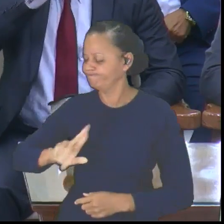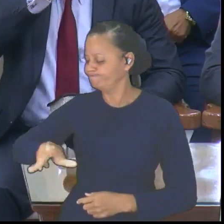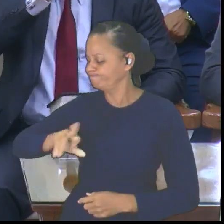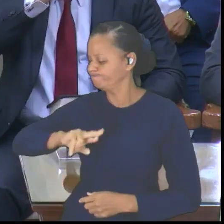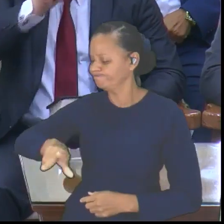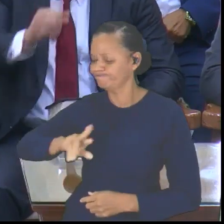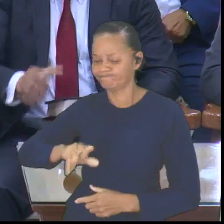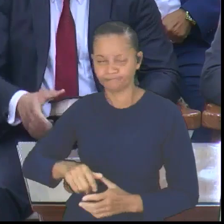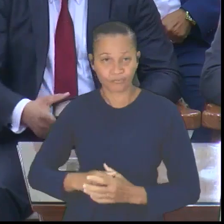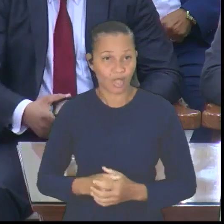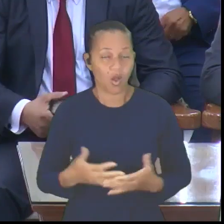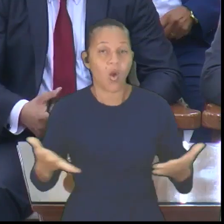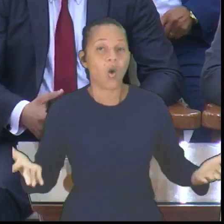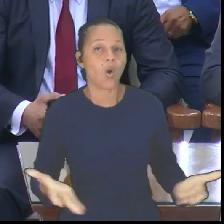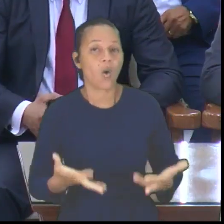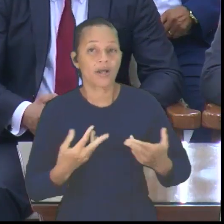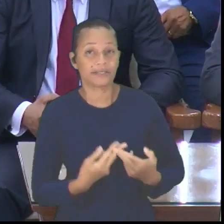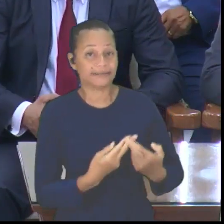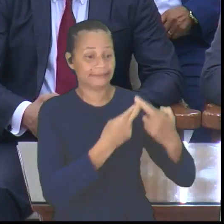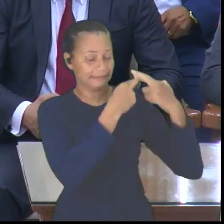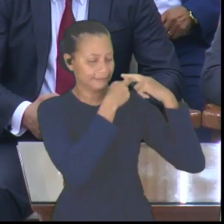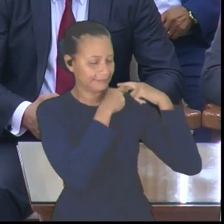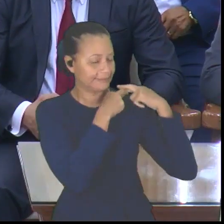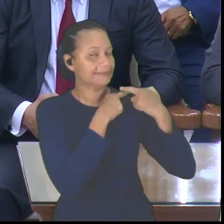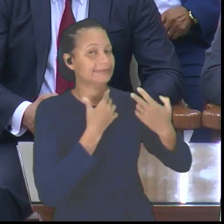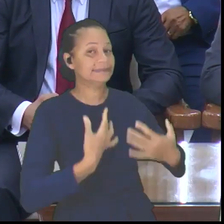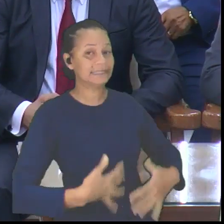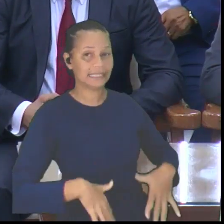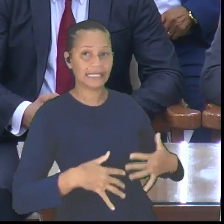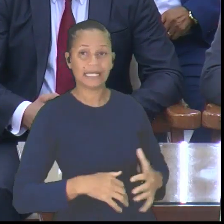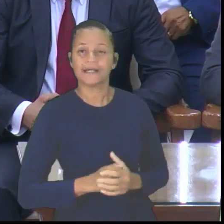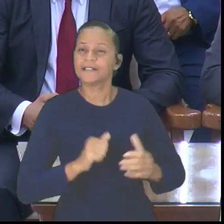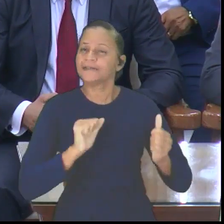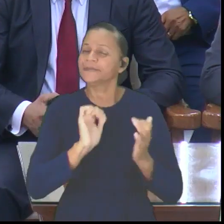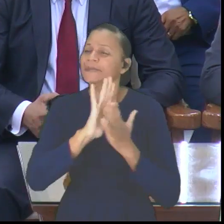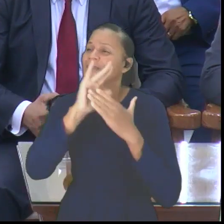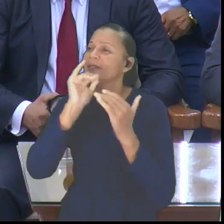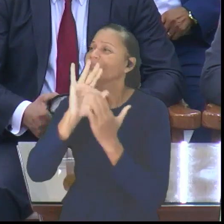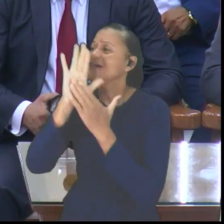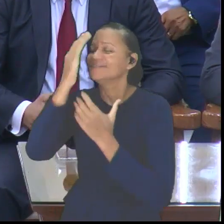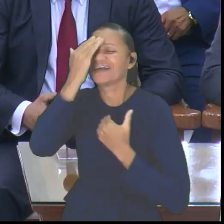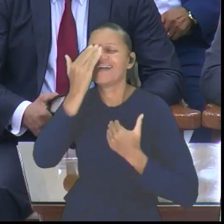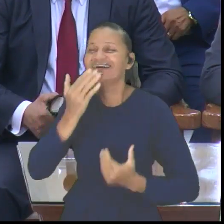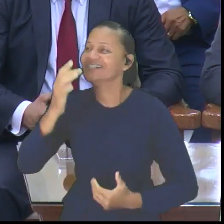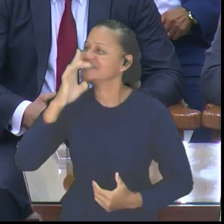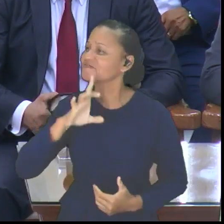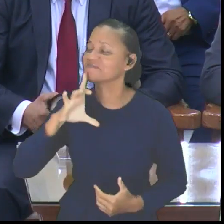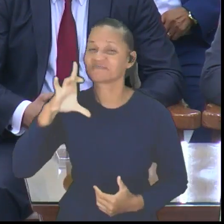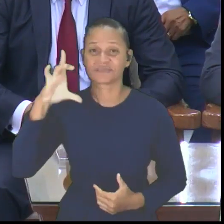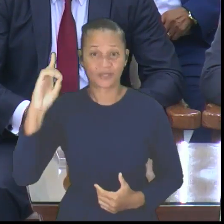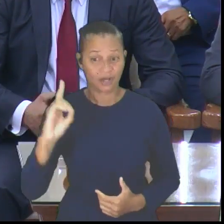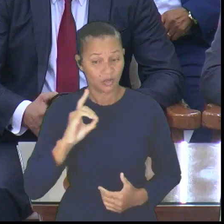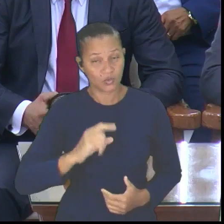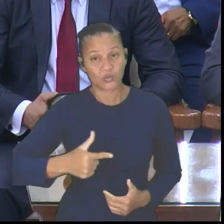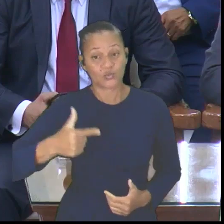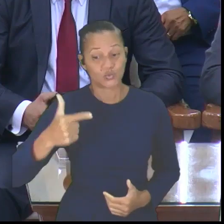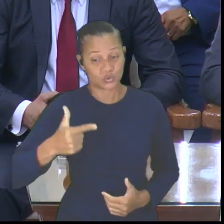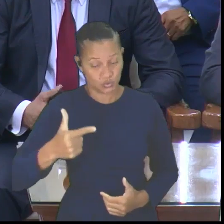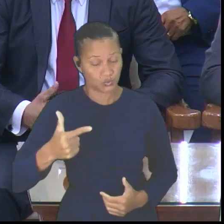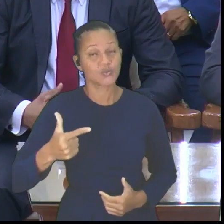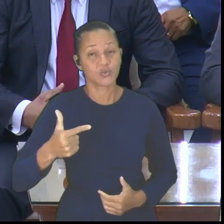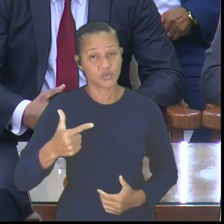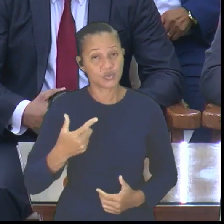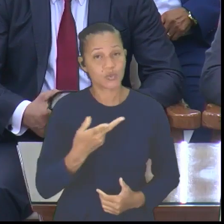missão que hoje estamos a executá-la. E louvar a Deus pela vida do nosso pastor aqui, as